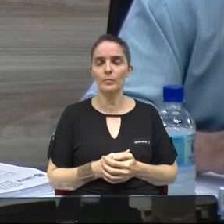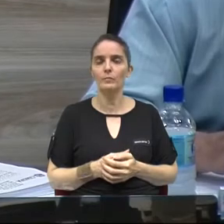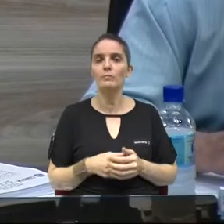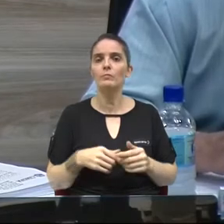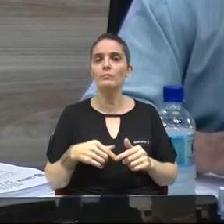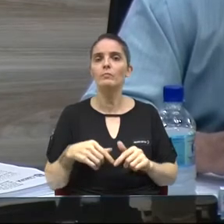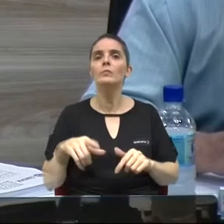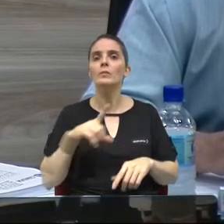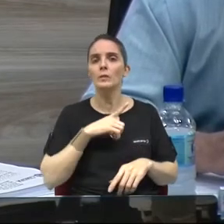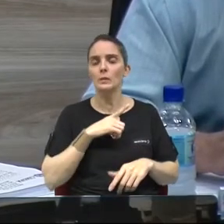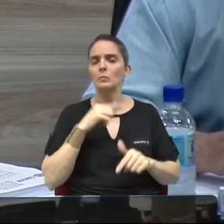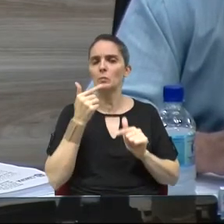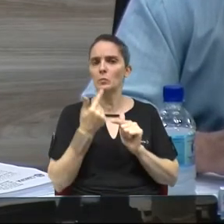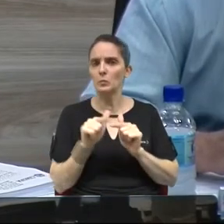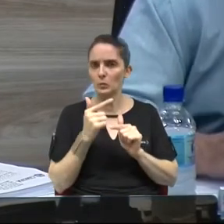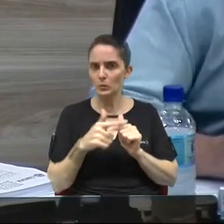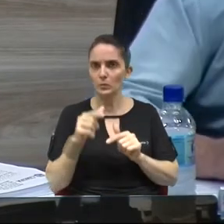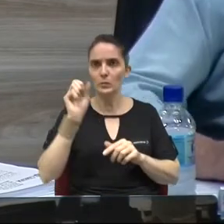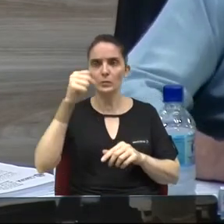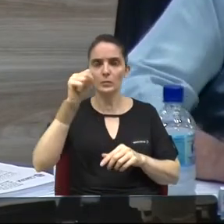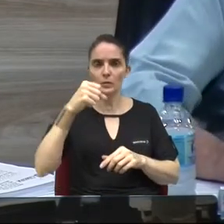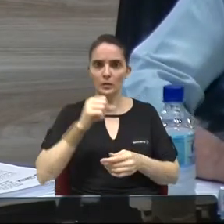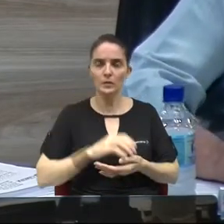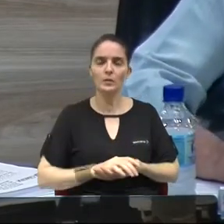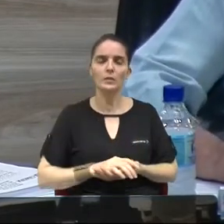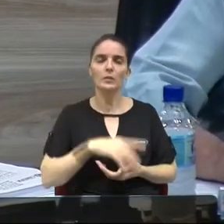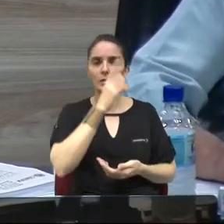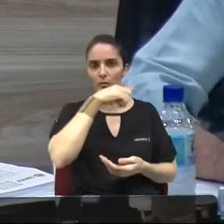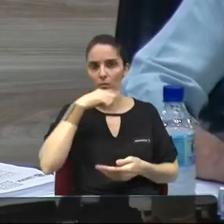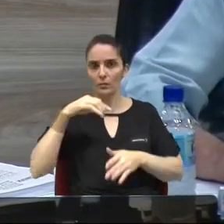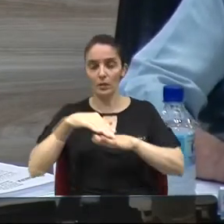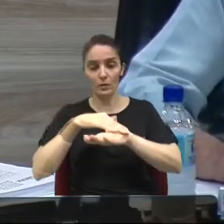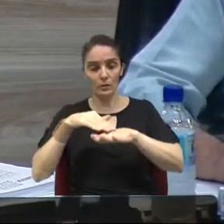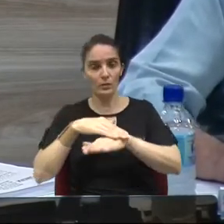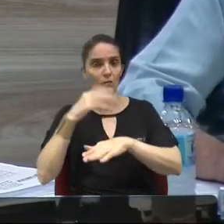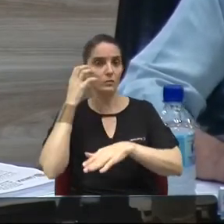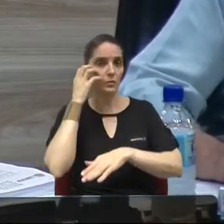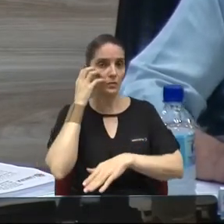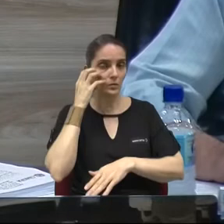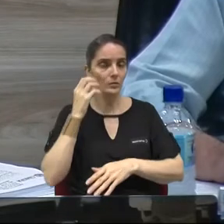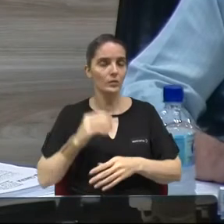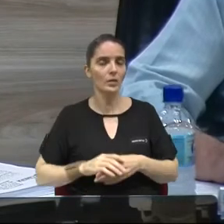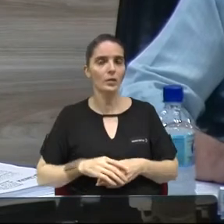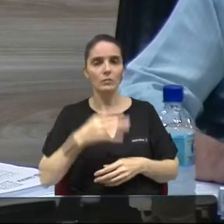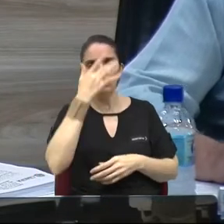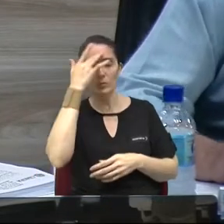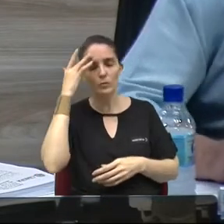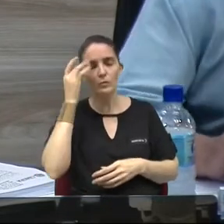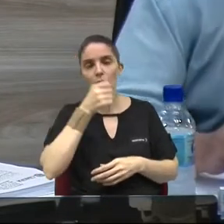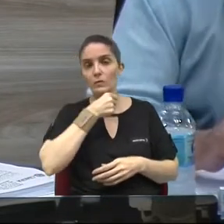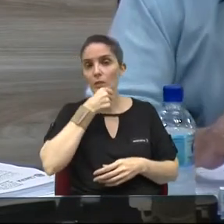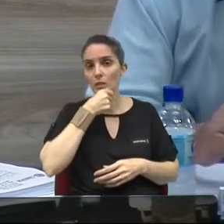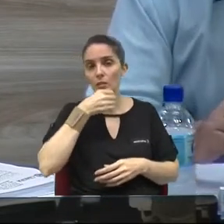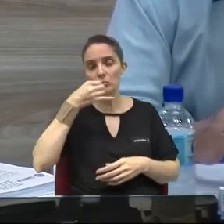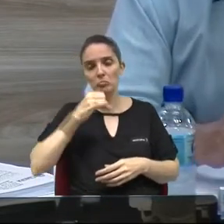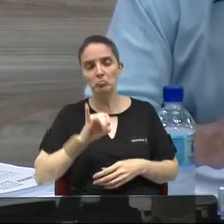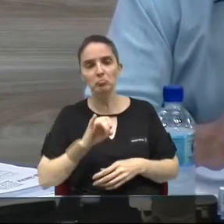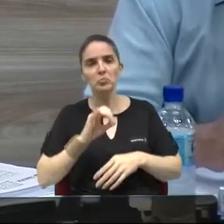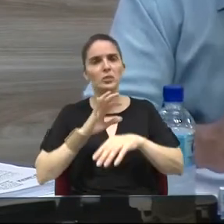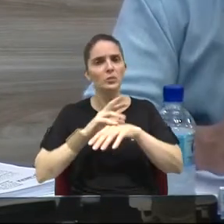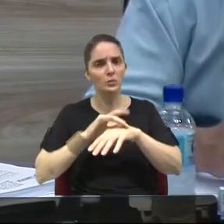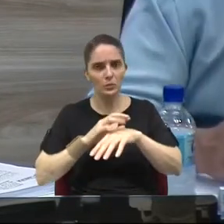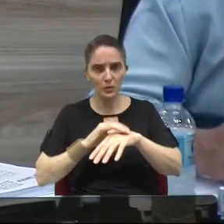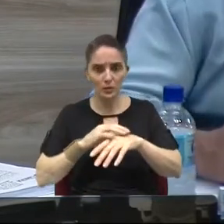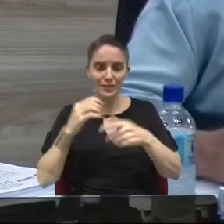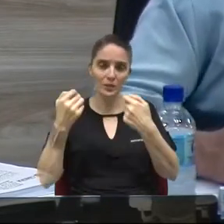Marcelo, né, uma vez a gente estava até conversando isso, até em pacientes idosos, dependendo de algumas doenças, o paciente